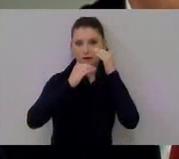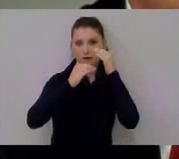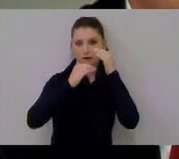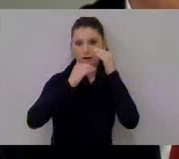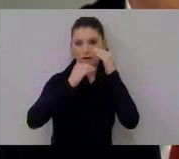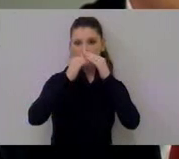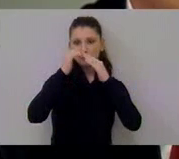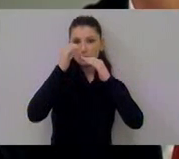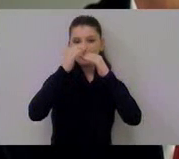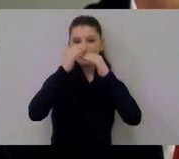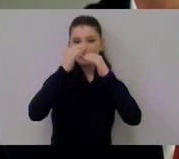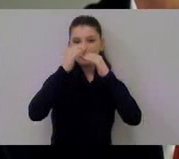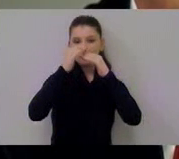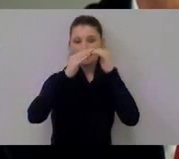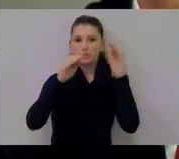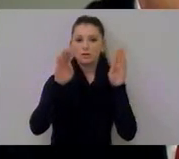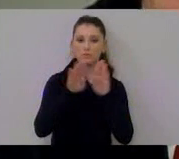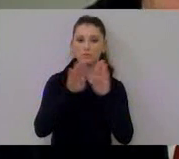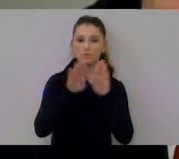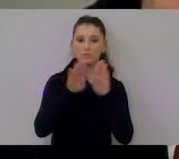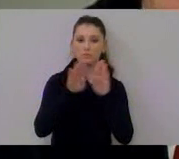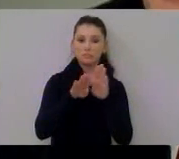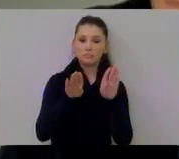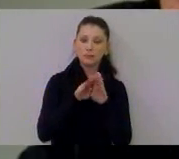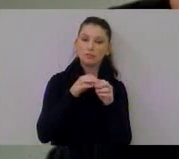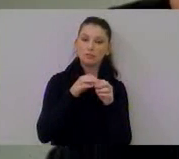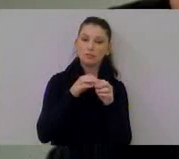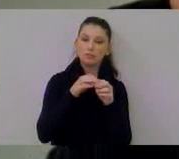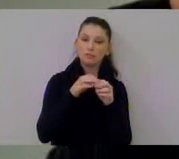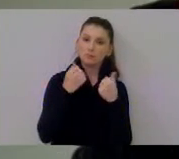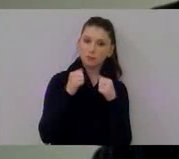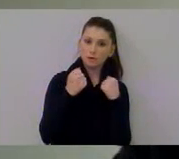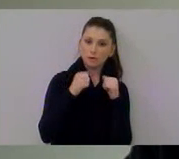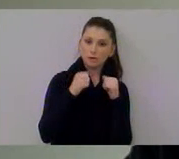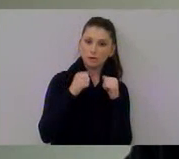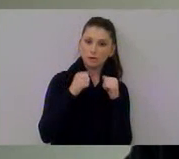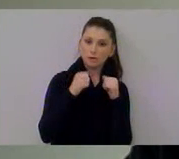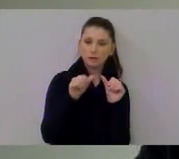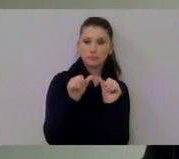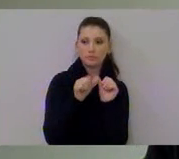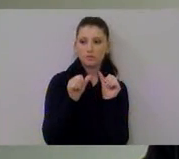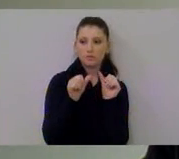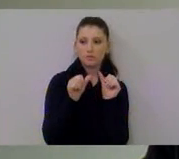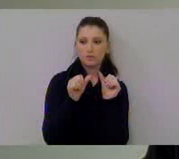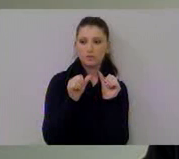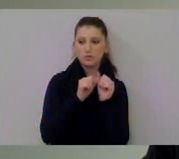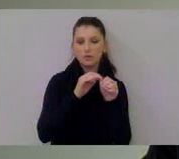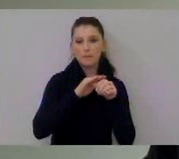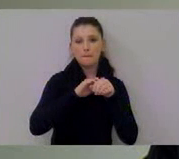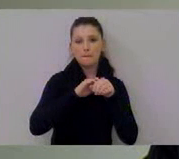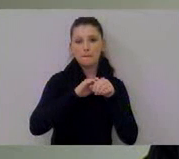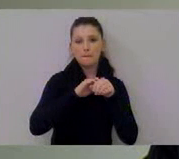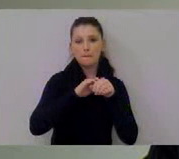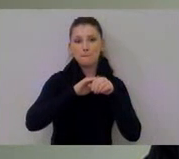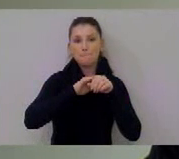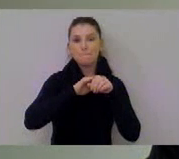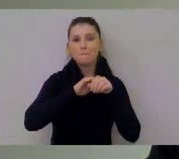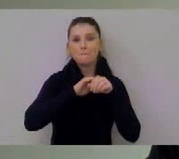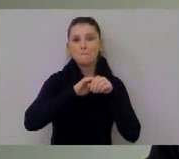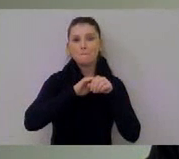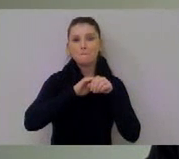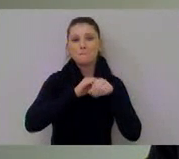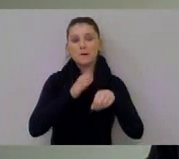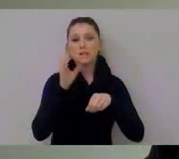que ser mais ágil em pequenos problemas que a gente sabe que tem no dia a